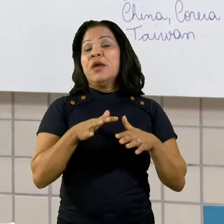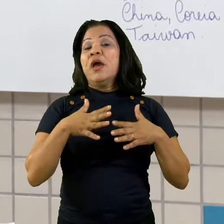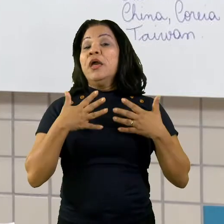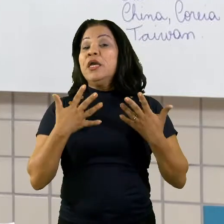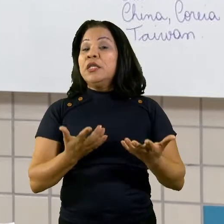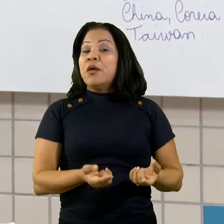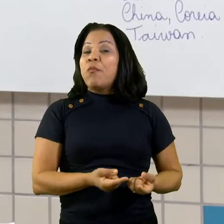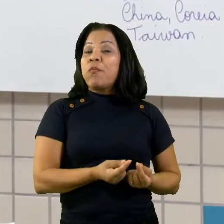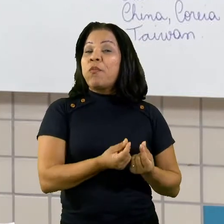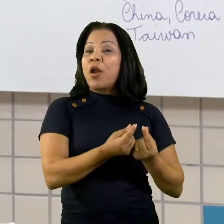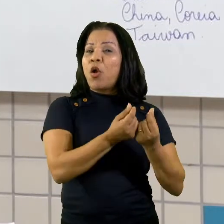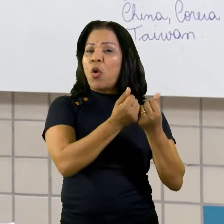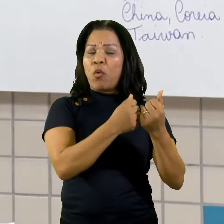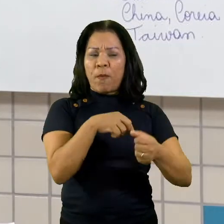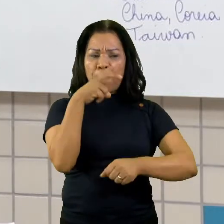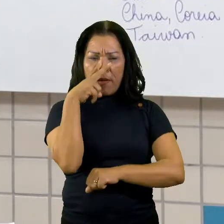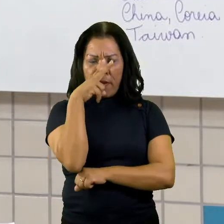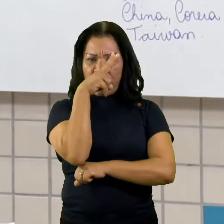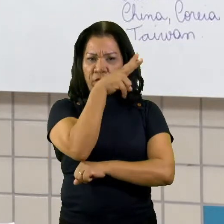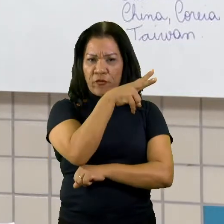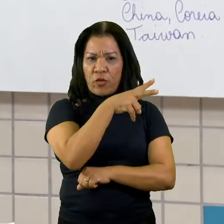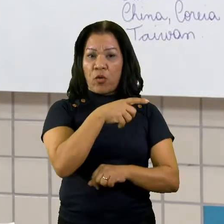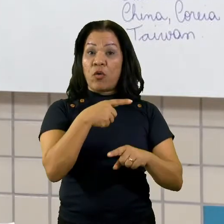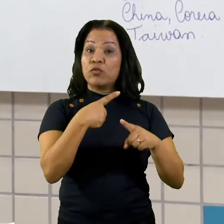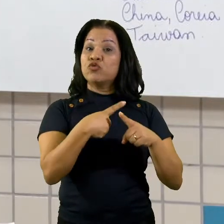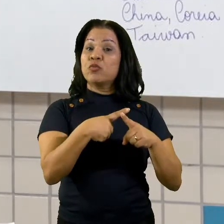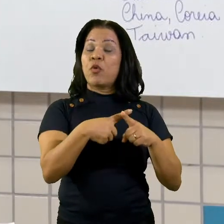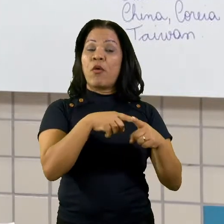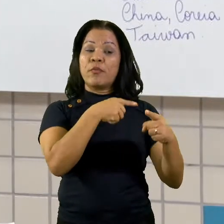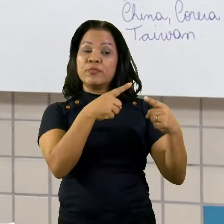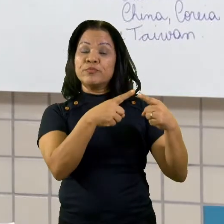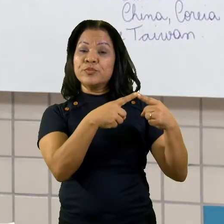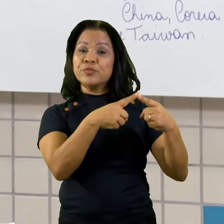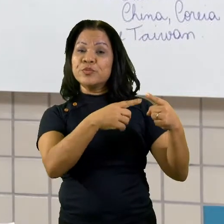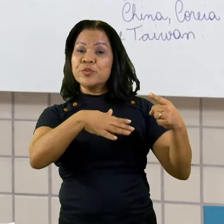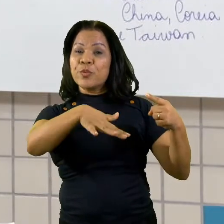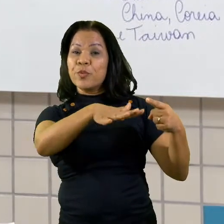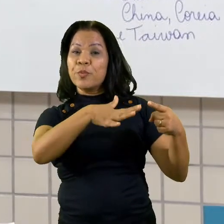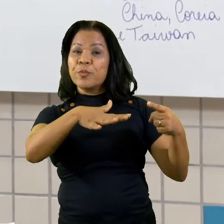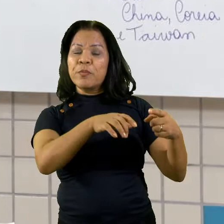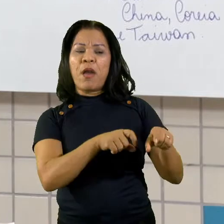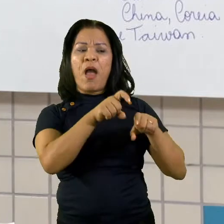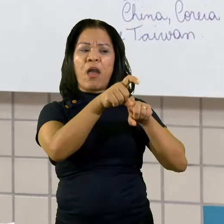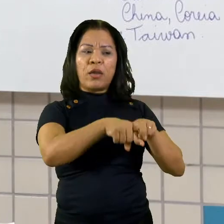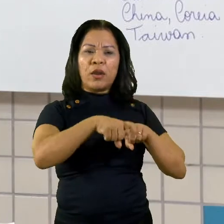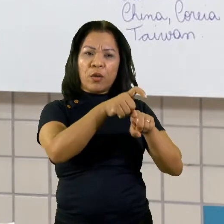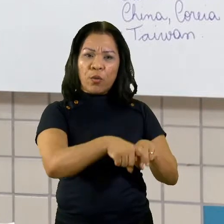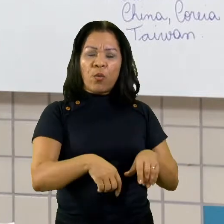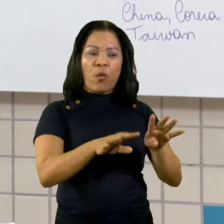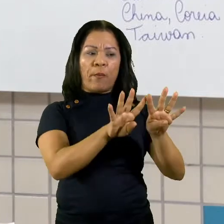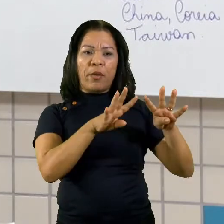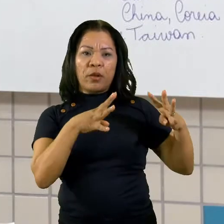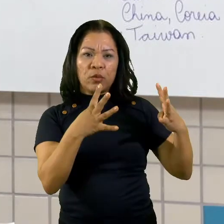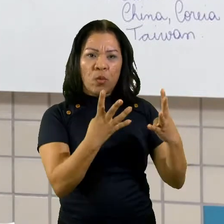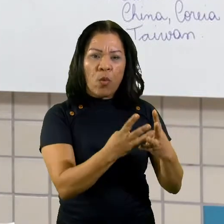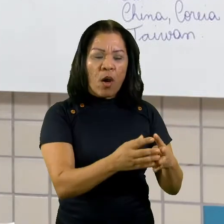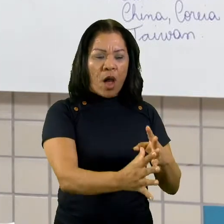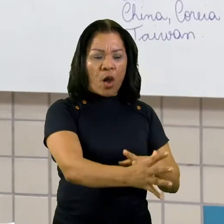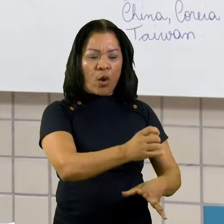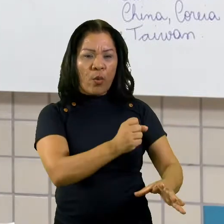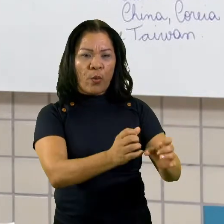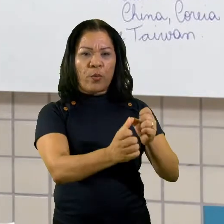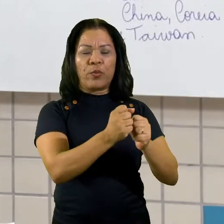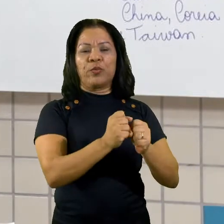é fortalecida exatamente pelo setor primário. O que é o setor primário? Agricultura, pecuária, extrativismo. Então, o